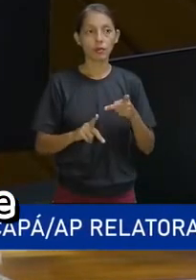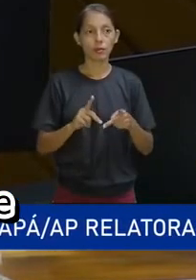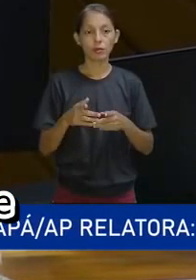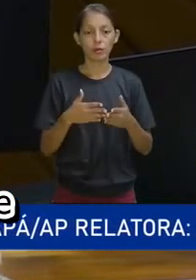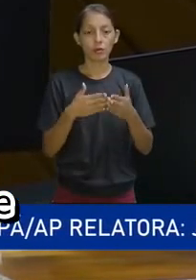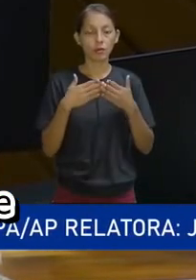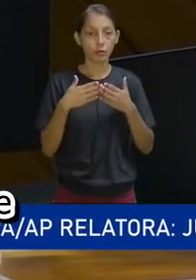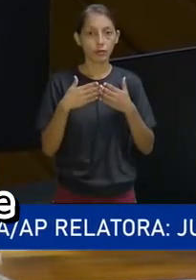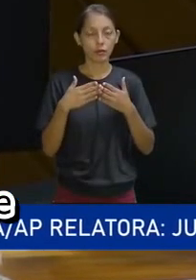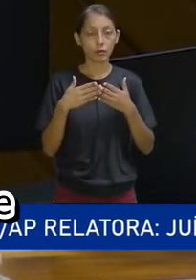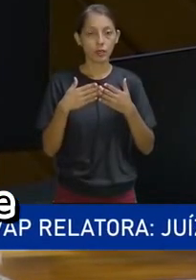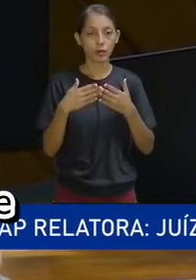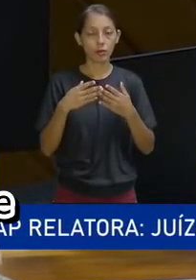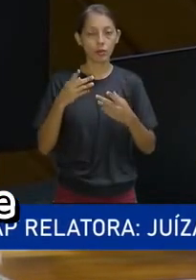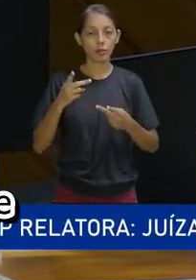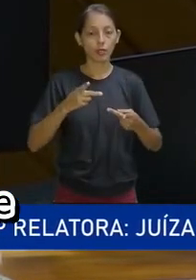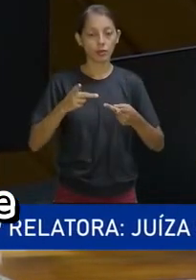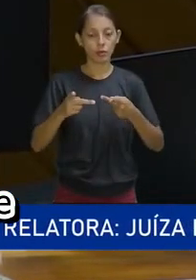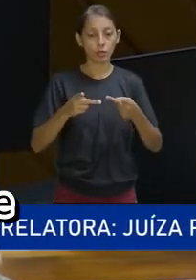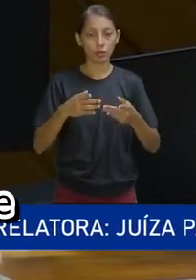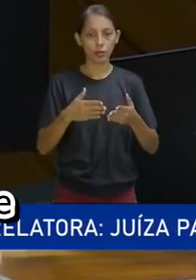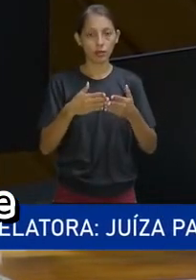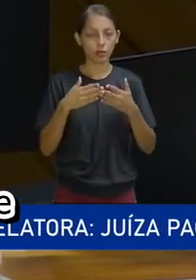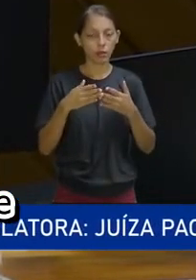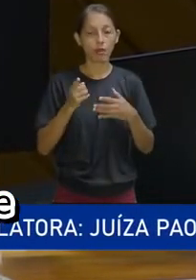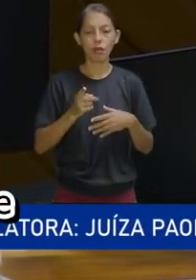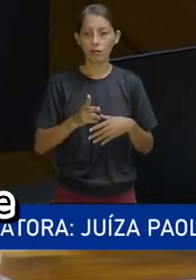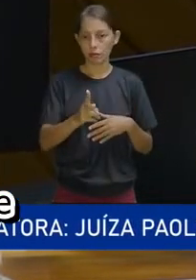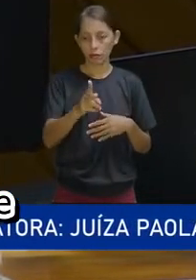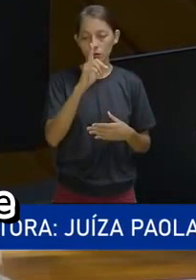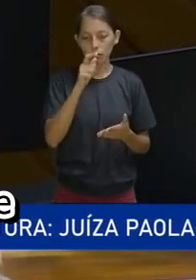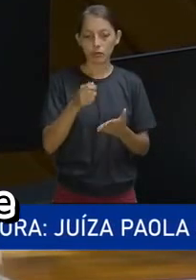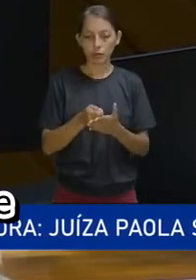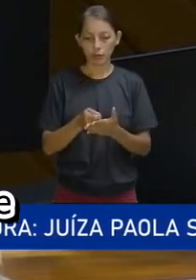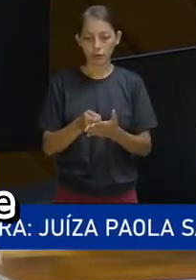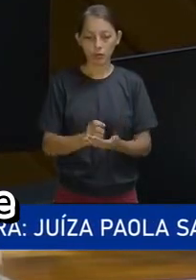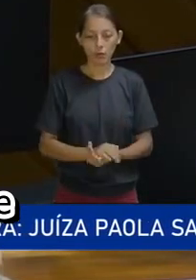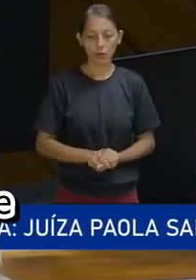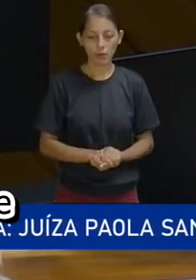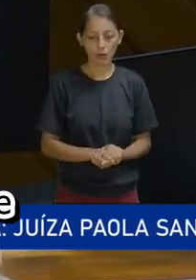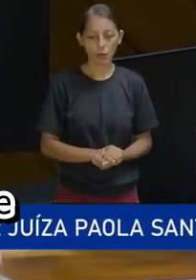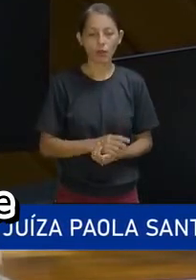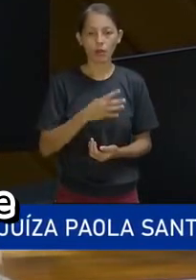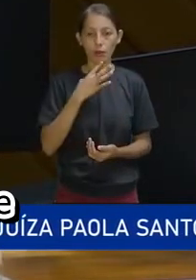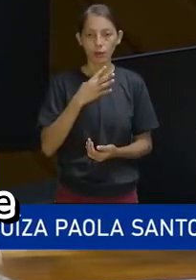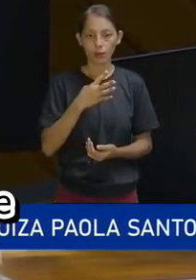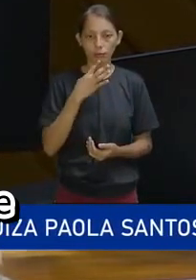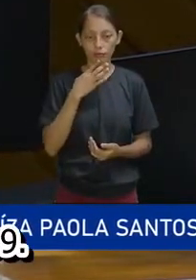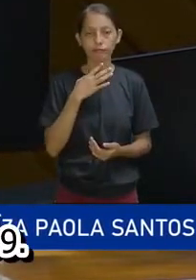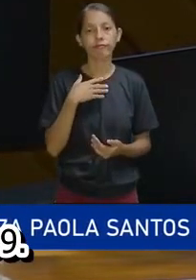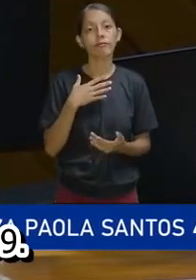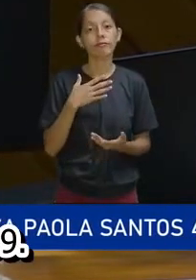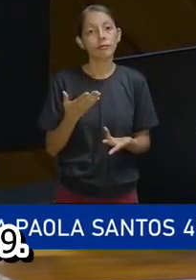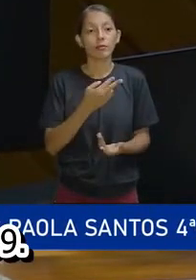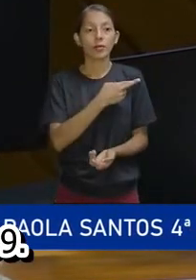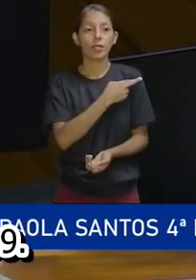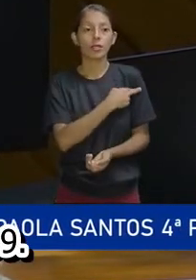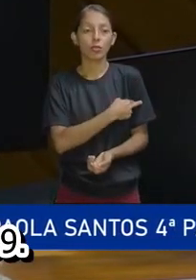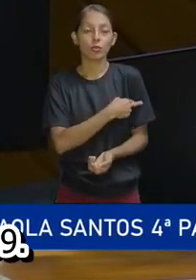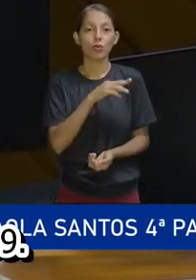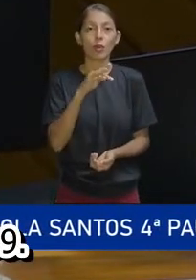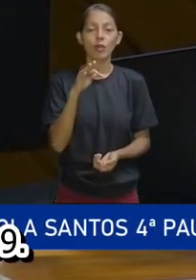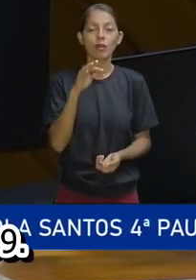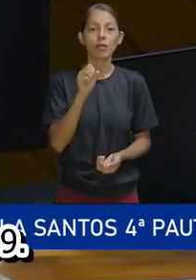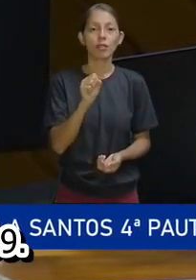regionais eleitorais e destacou que a arguição de inconstitucionalidade aventada já foi apreciada e rejeitada pelo STF